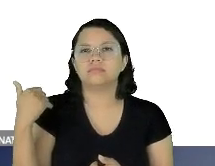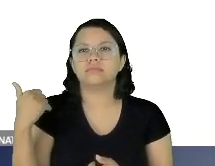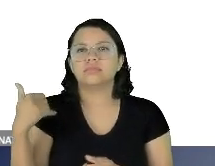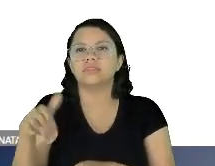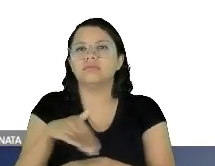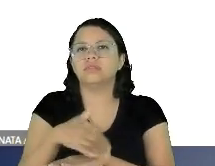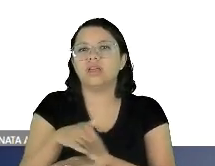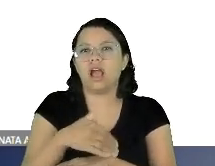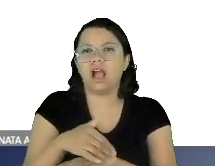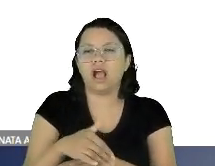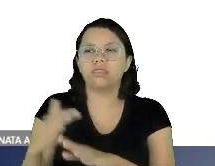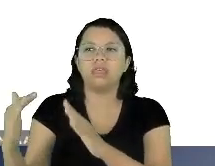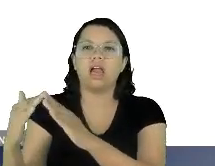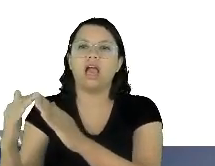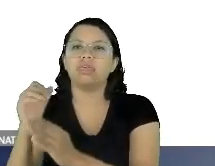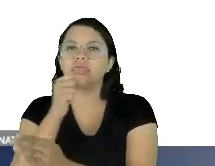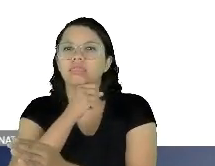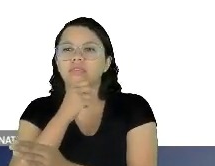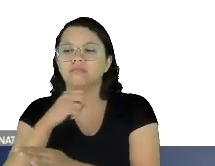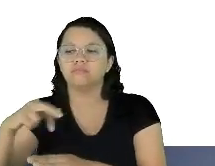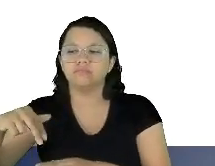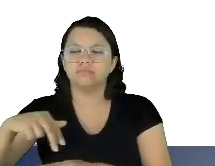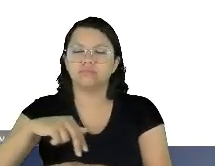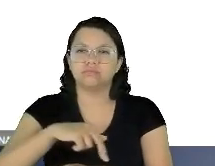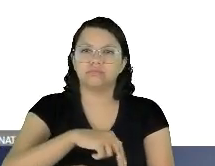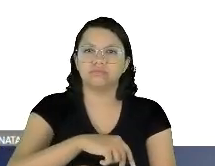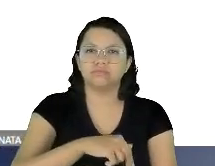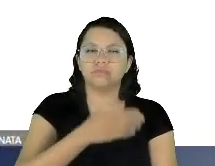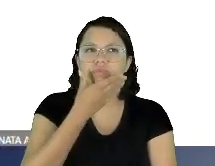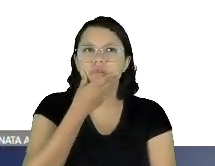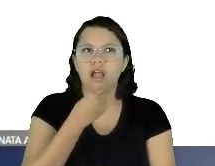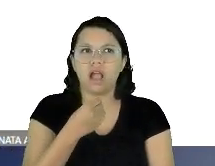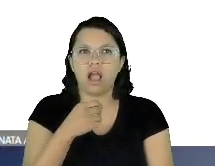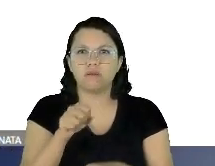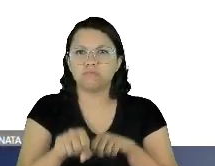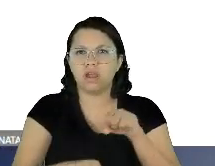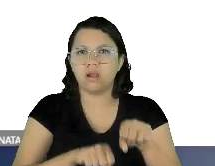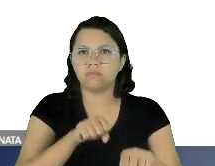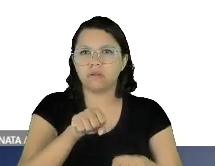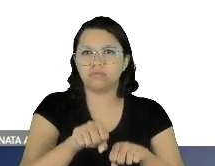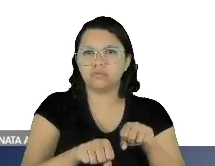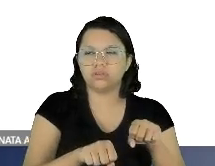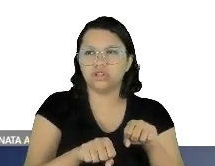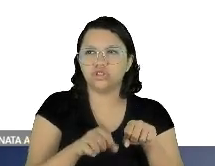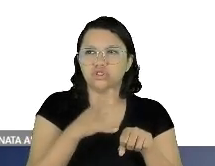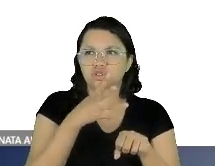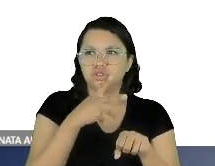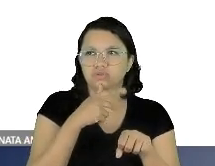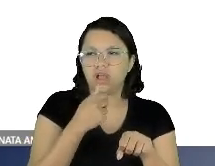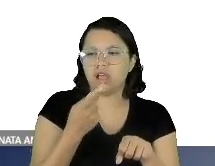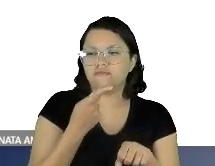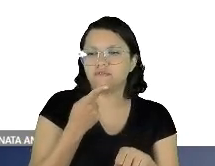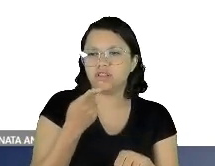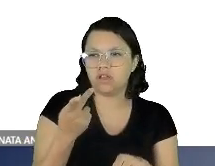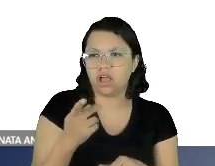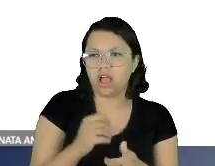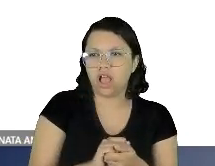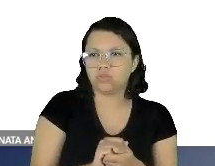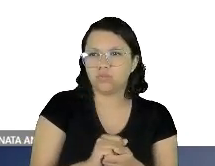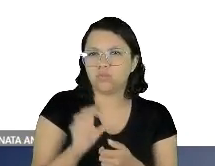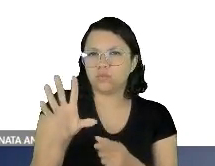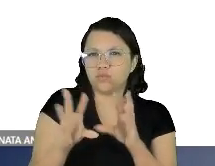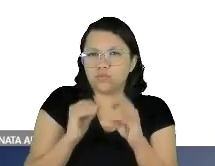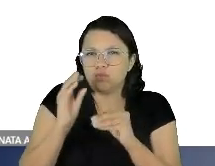minha avó. Um pervertido passou de bicicleta ao meu lado, andou mais devagar e soltou um "te chupo